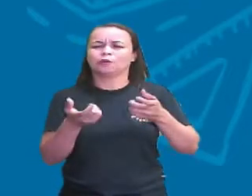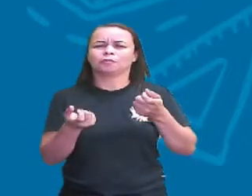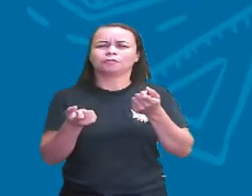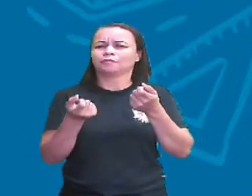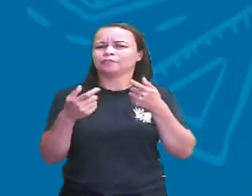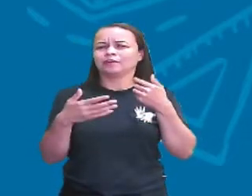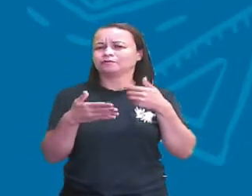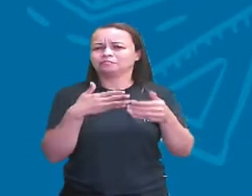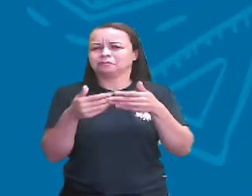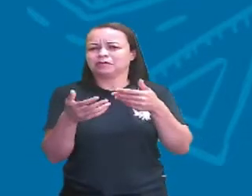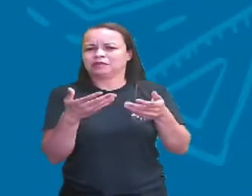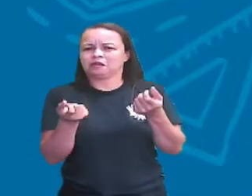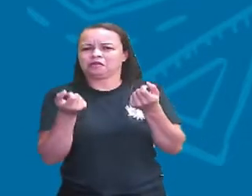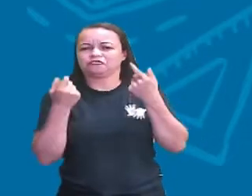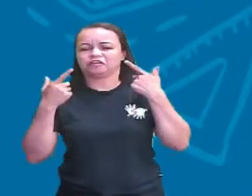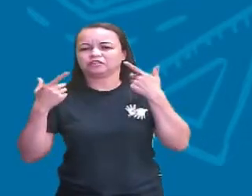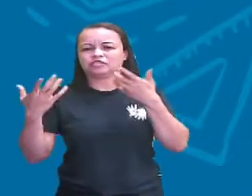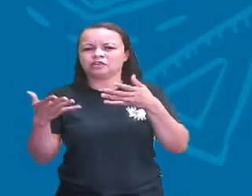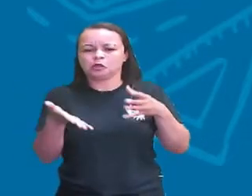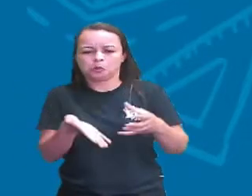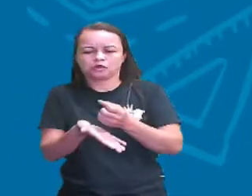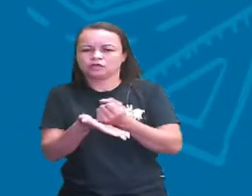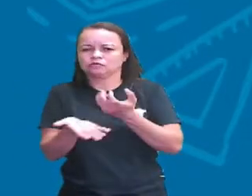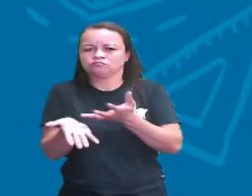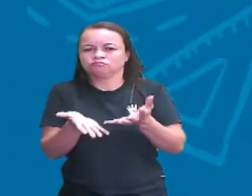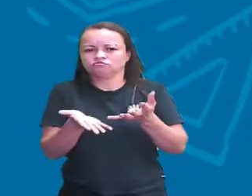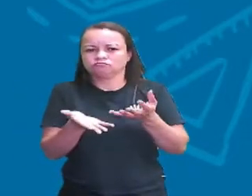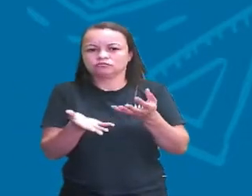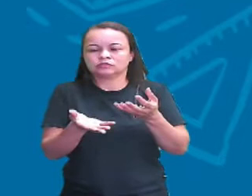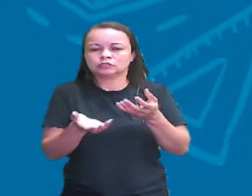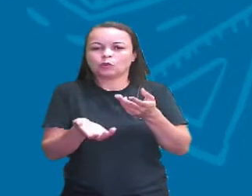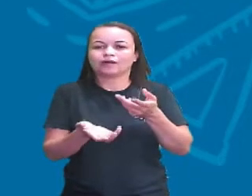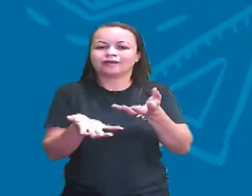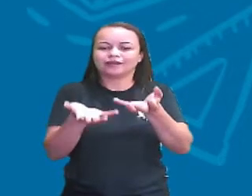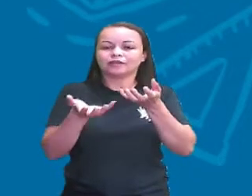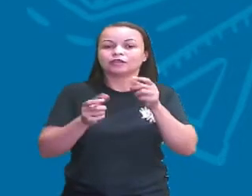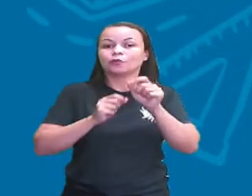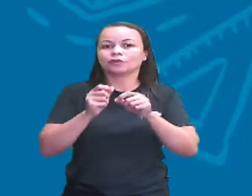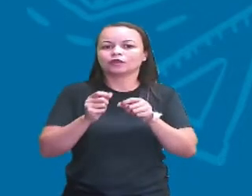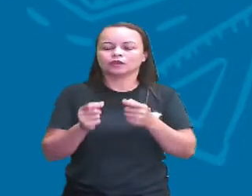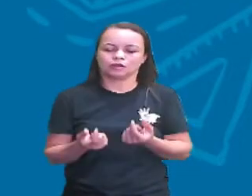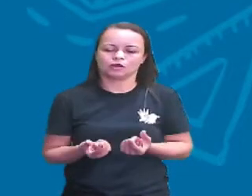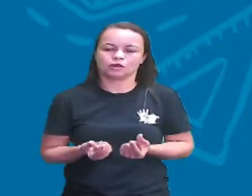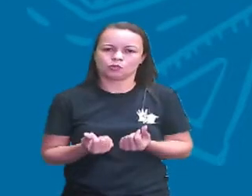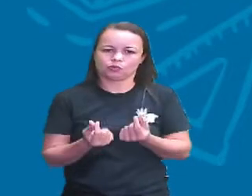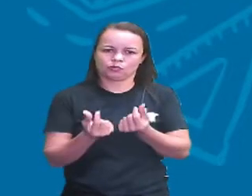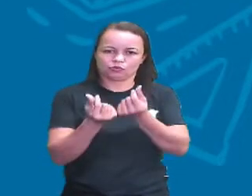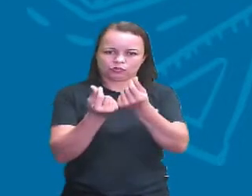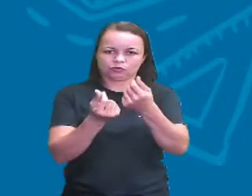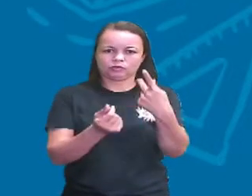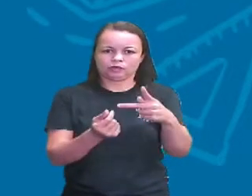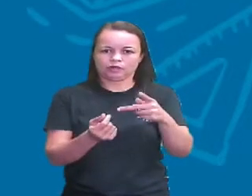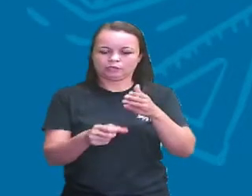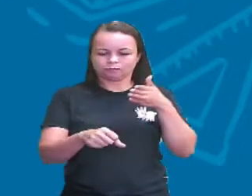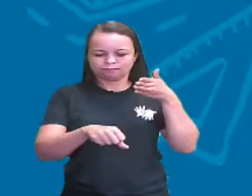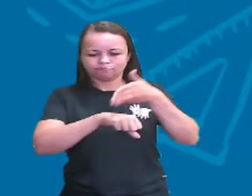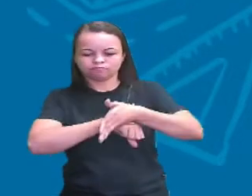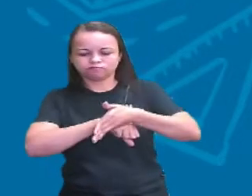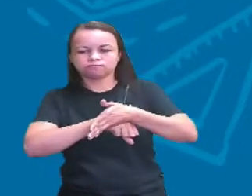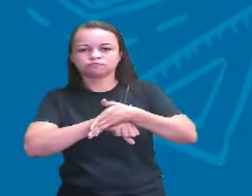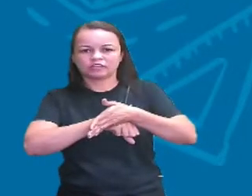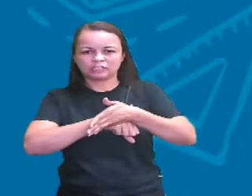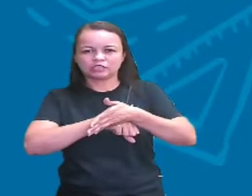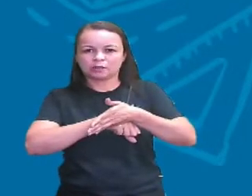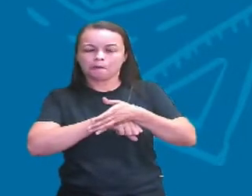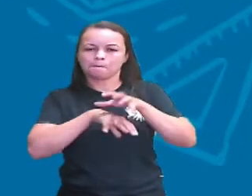culturais. Para eles, aquelas regiões só serviam de uma coisa: lucro. Então, nós vamos invadir, pegar tudo